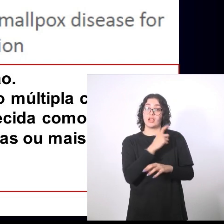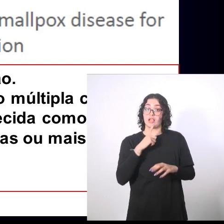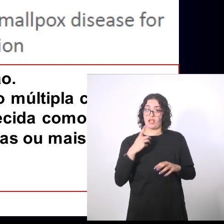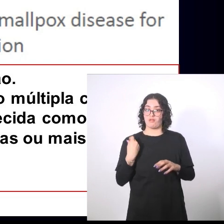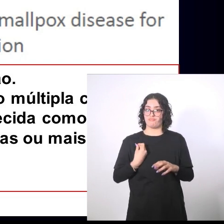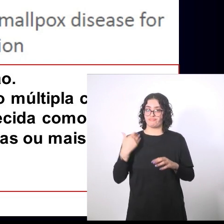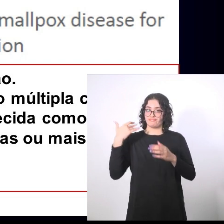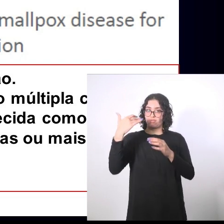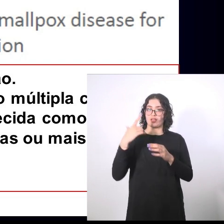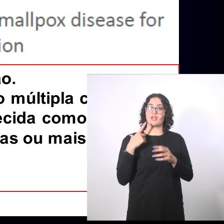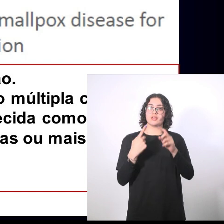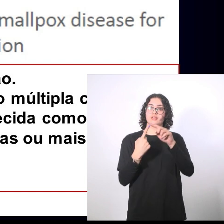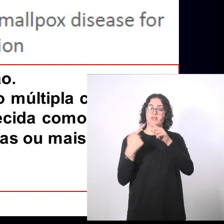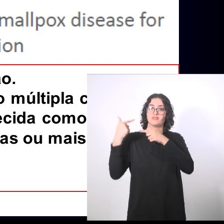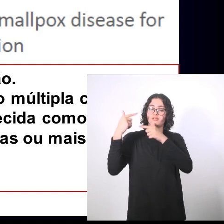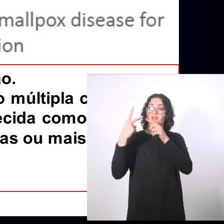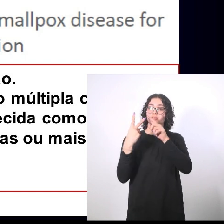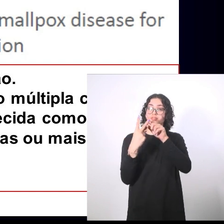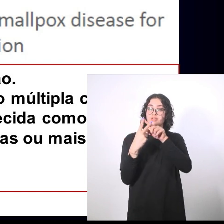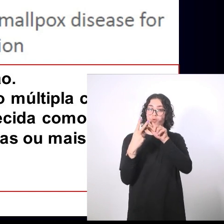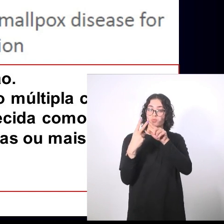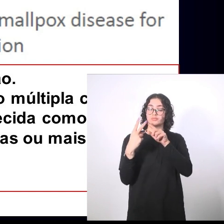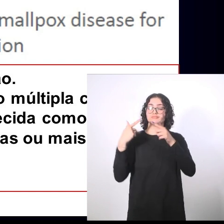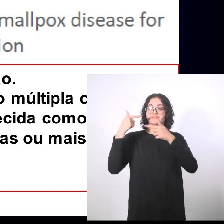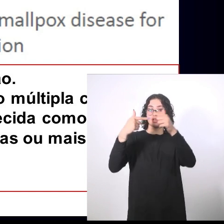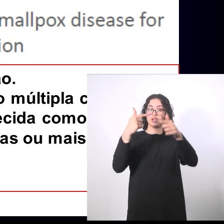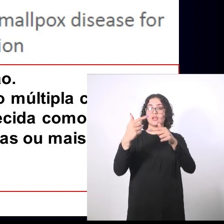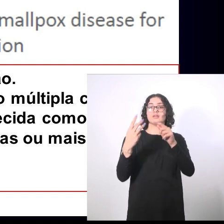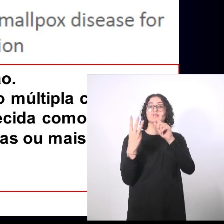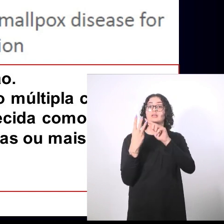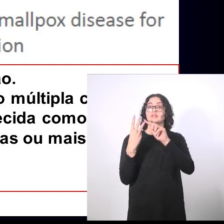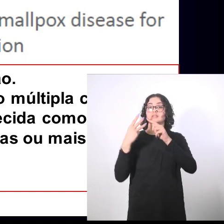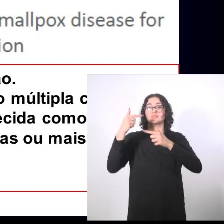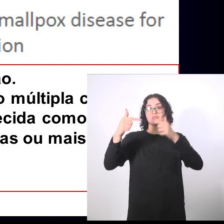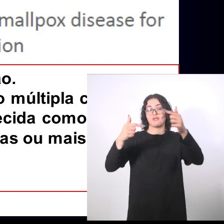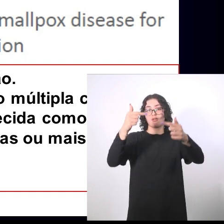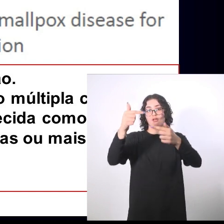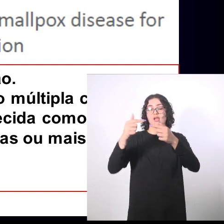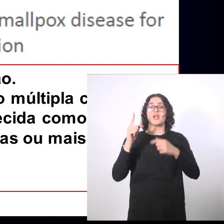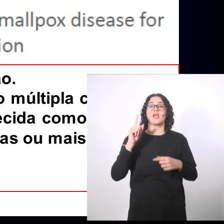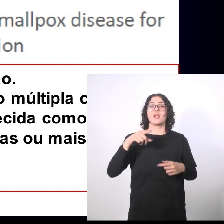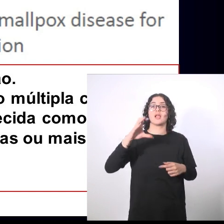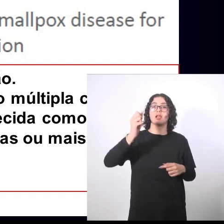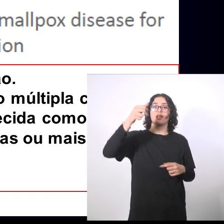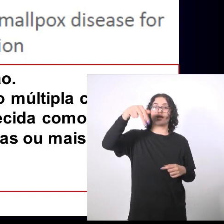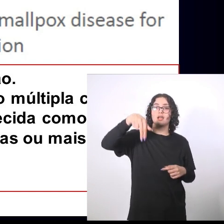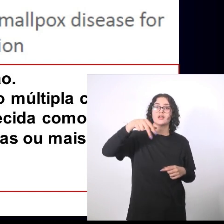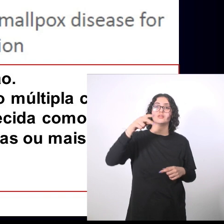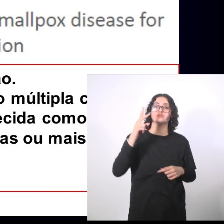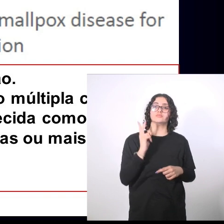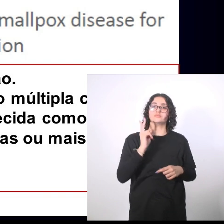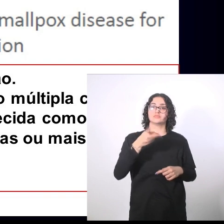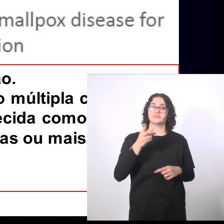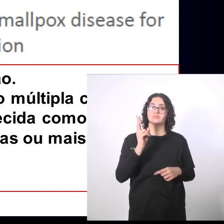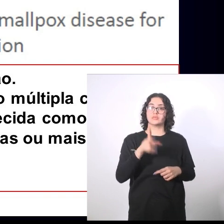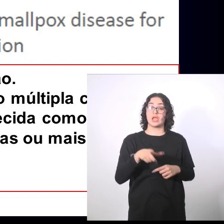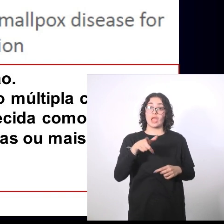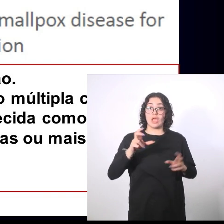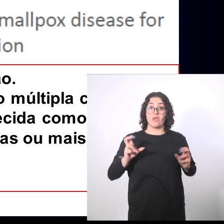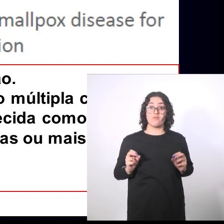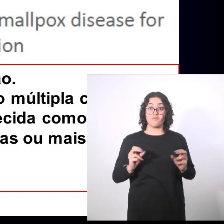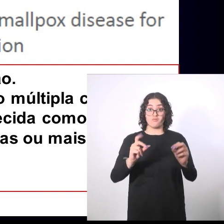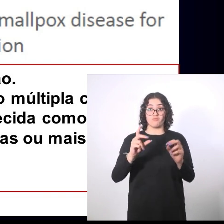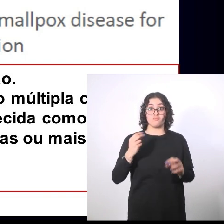terceira geração. Essa é a vacina de segunda geração, é a ACAN 2000, o nome dela, é uma vacina de vírus